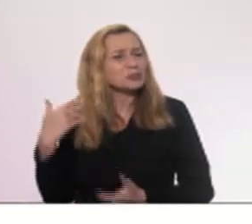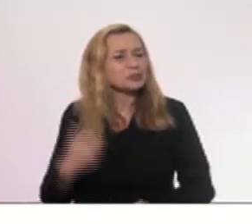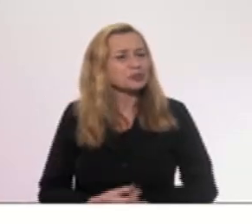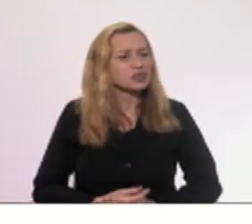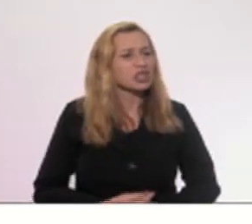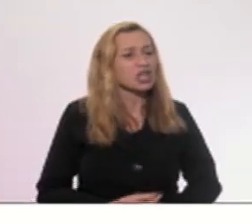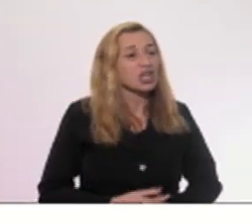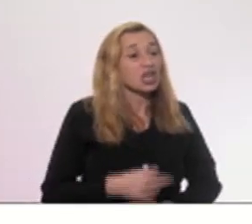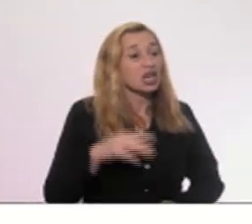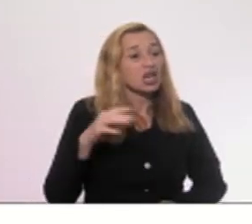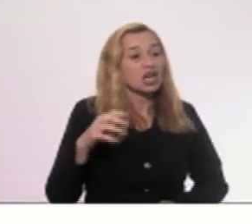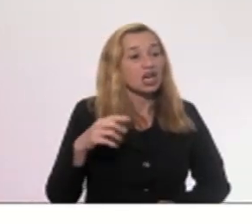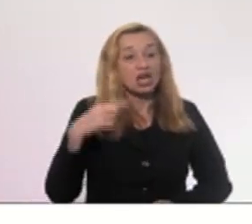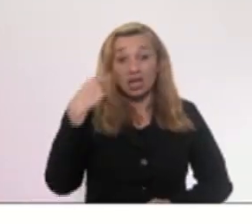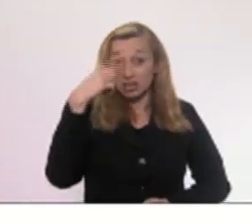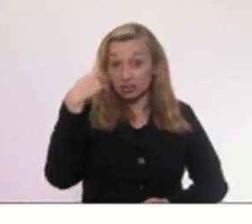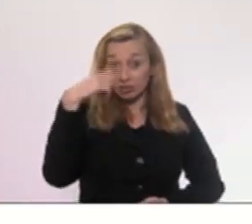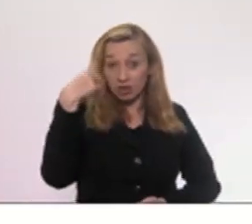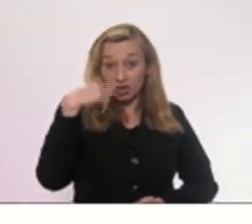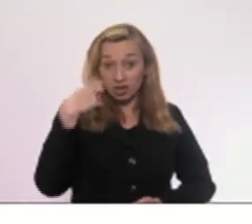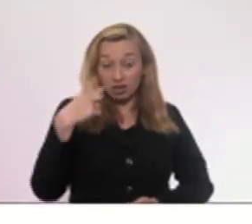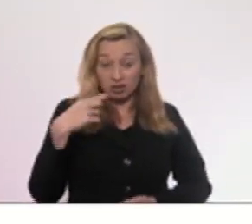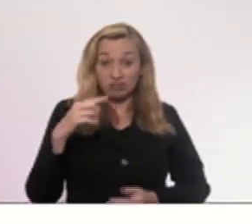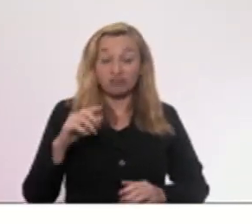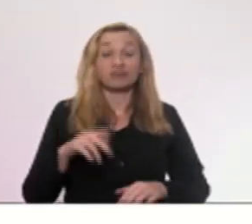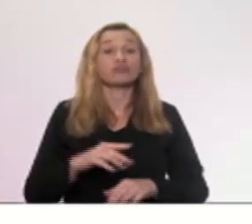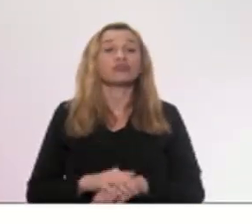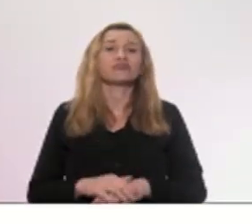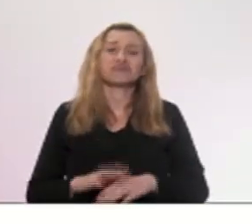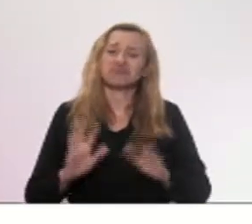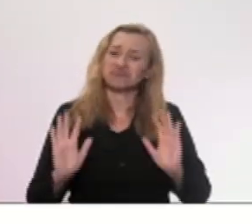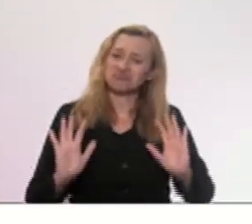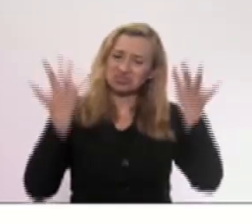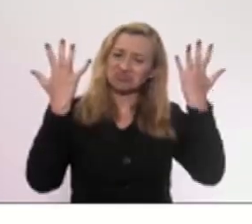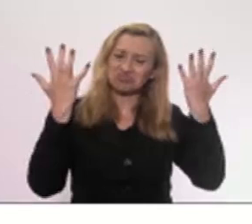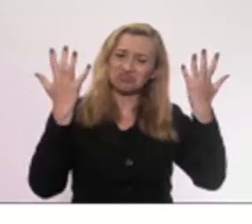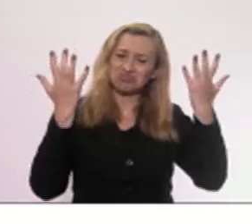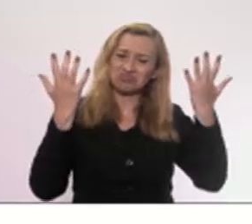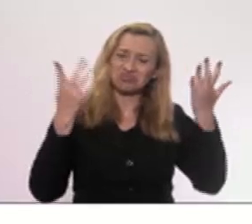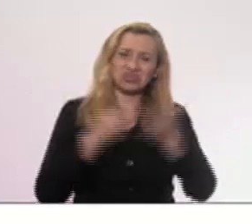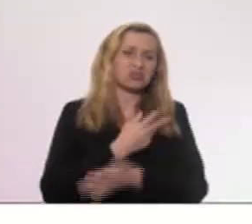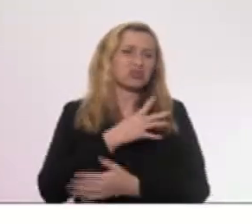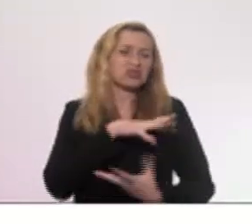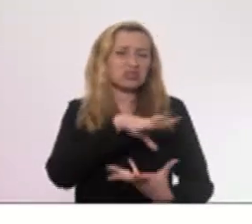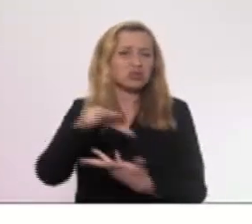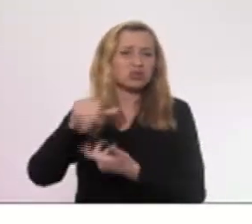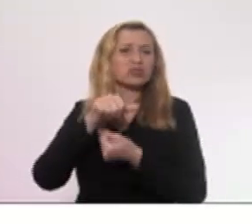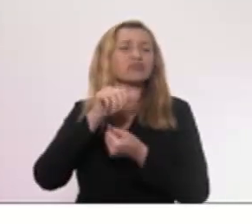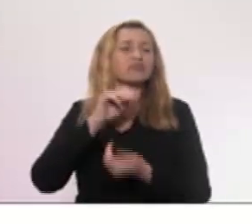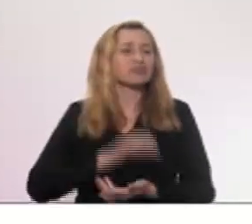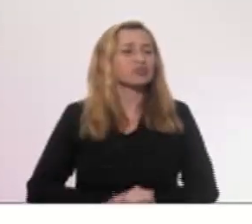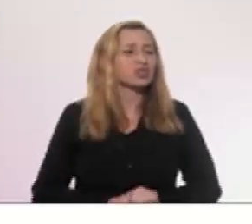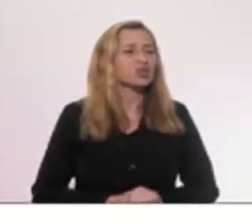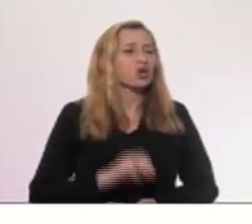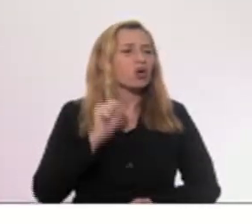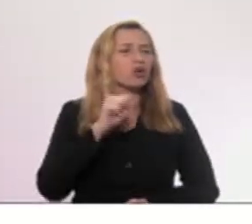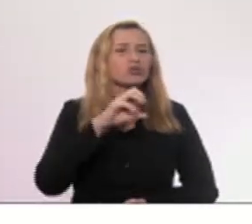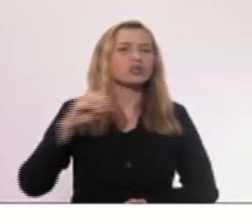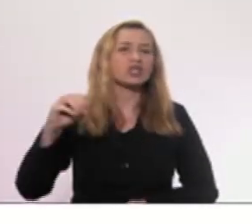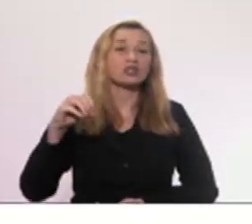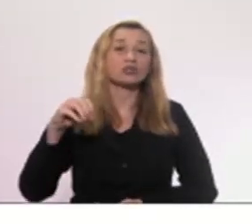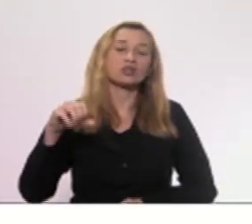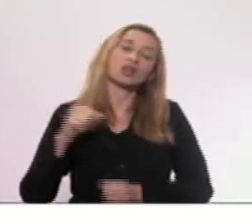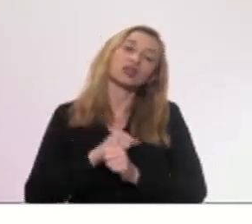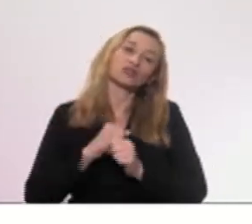na Espanha, foi celebrado um grande acontecimento nacional, qual seja os 800